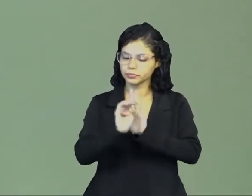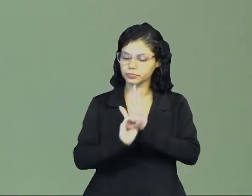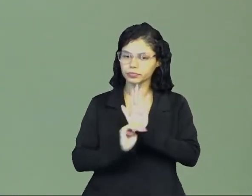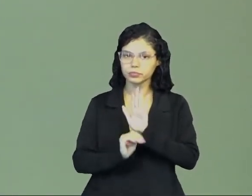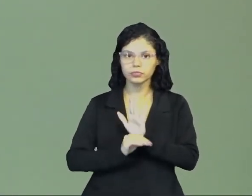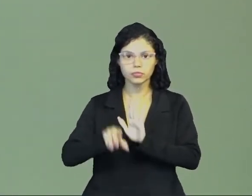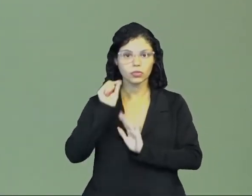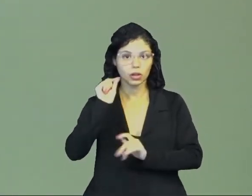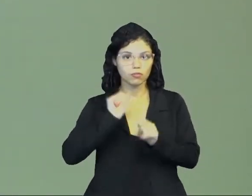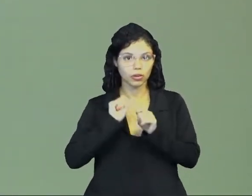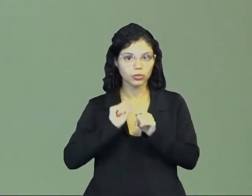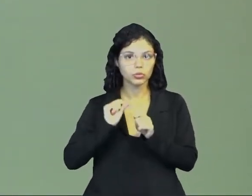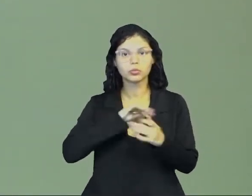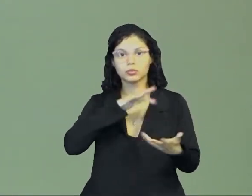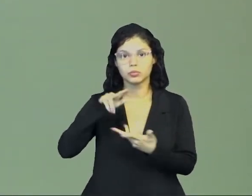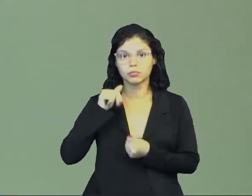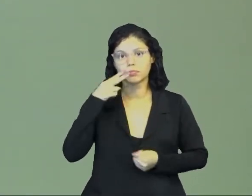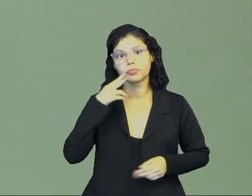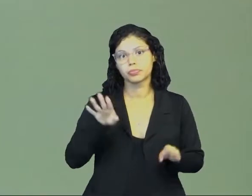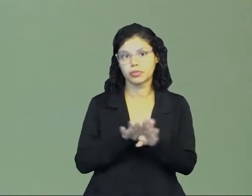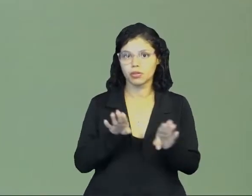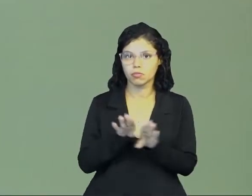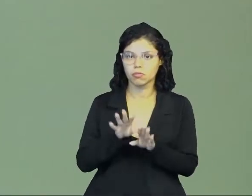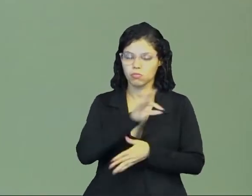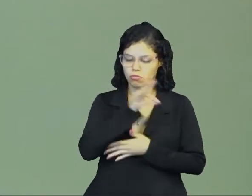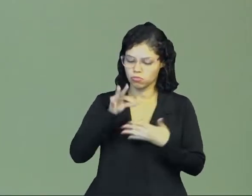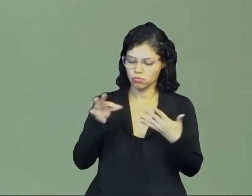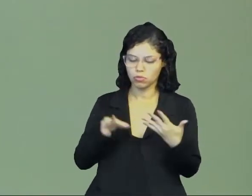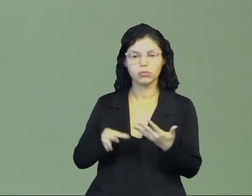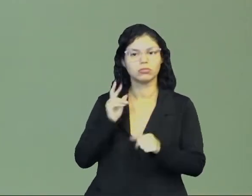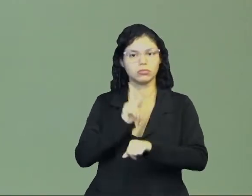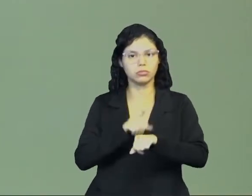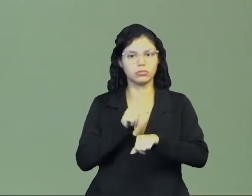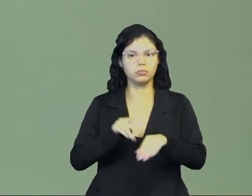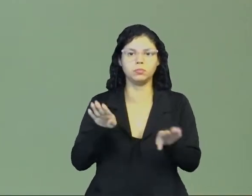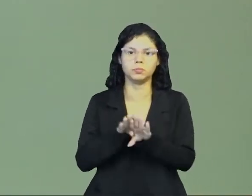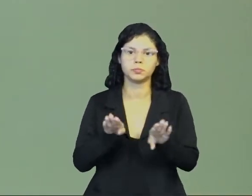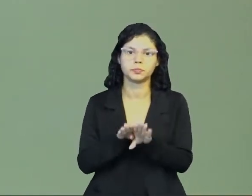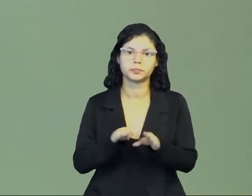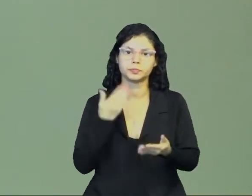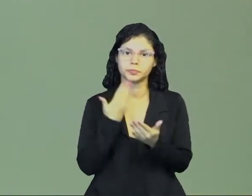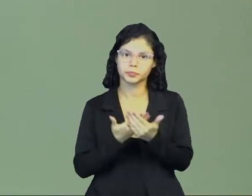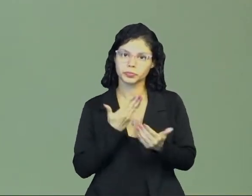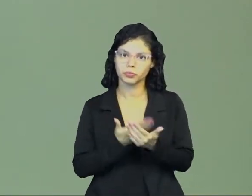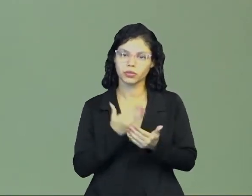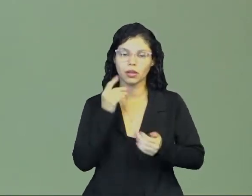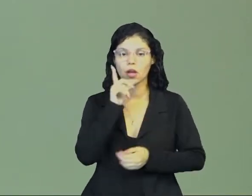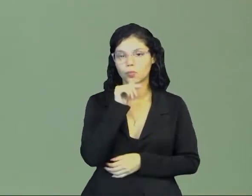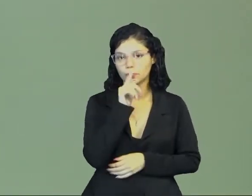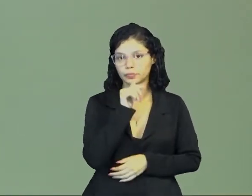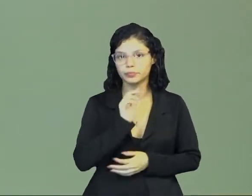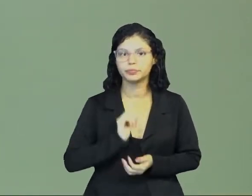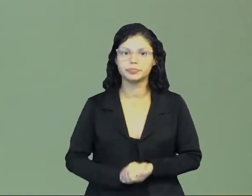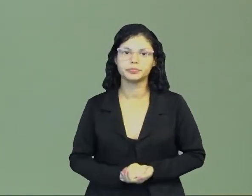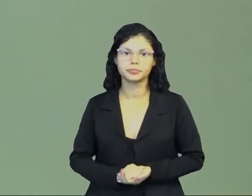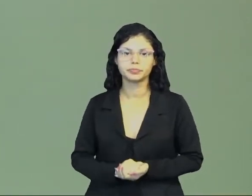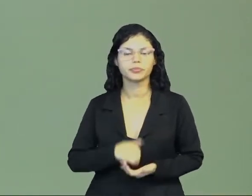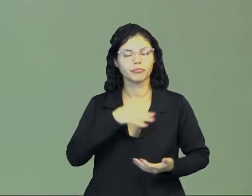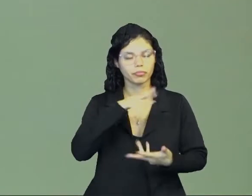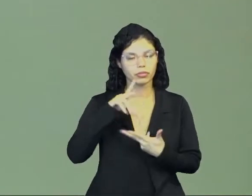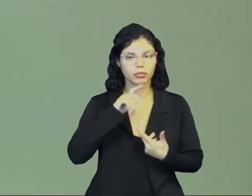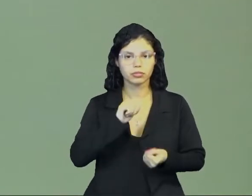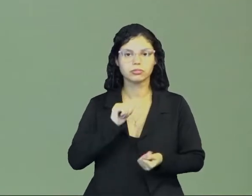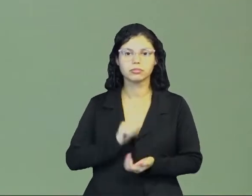o que forma o planeta e também vimos sobre os tipos de rochas. Hoje nós iremos estudar sobre a água no